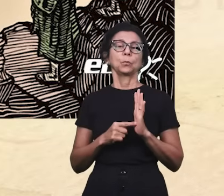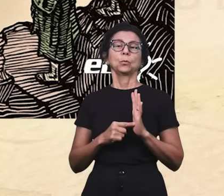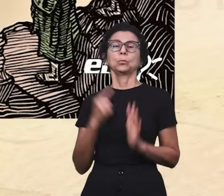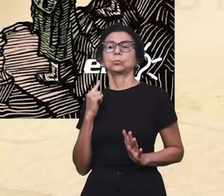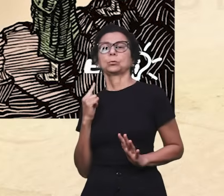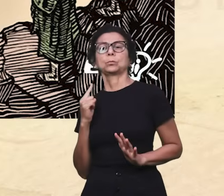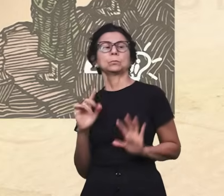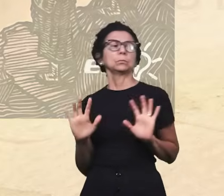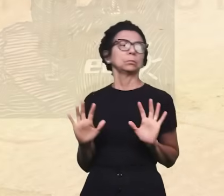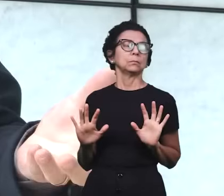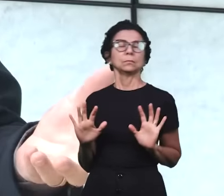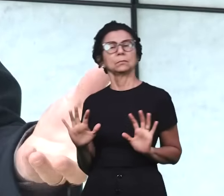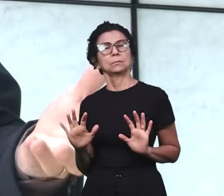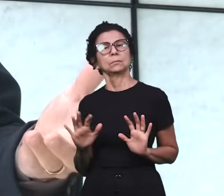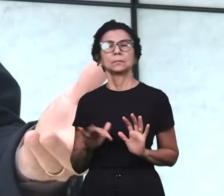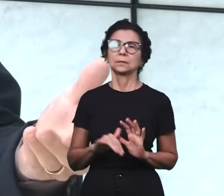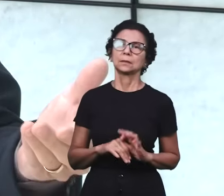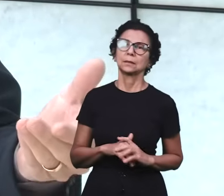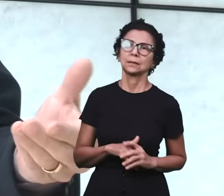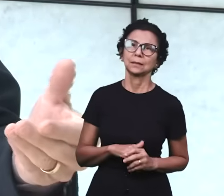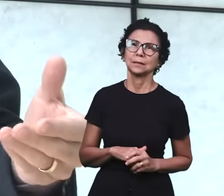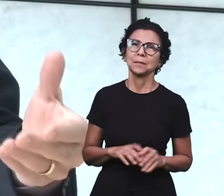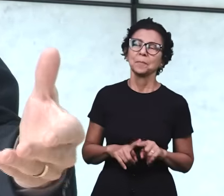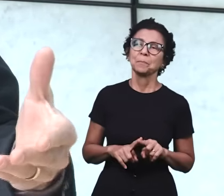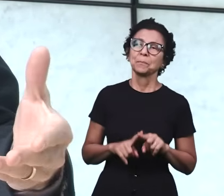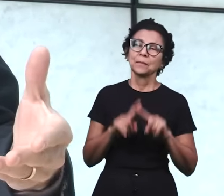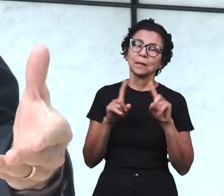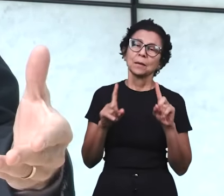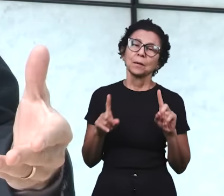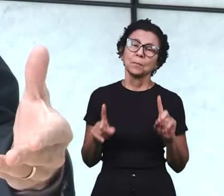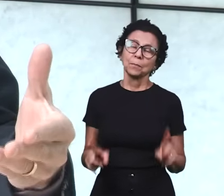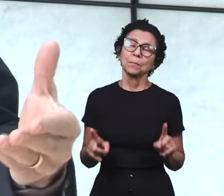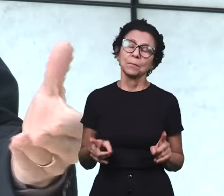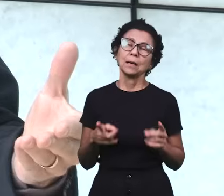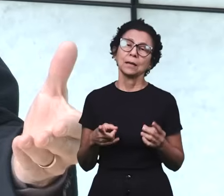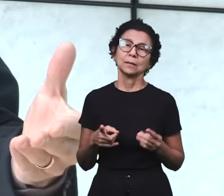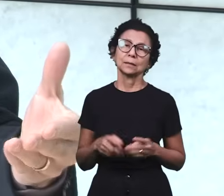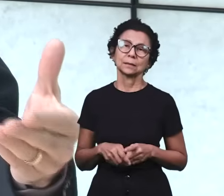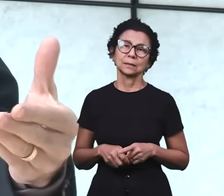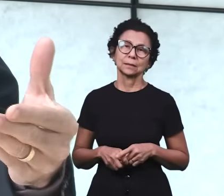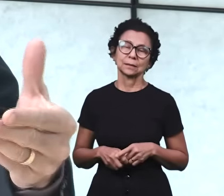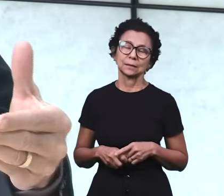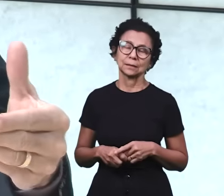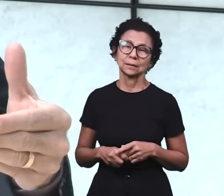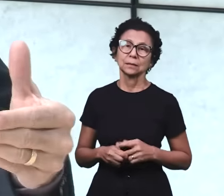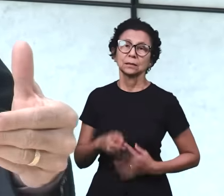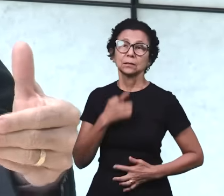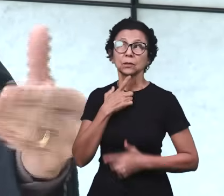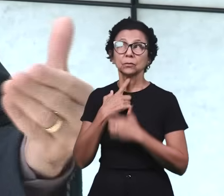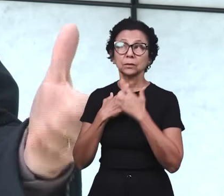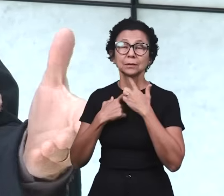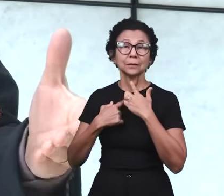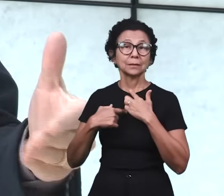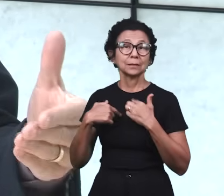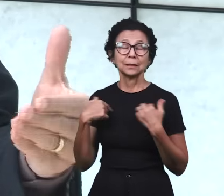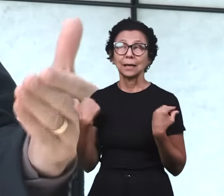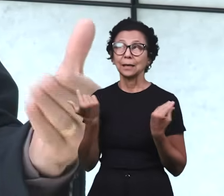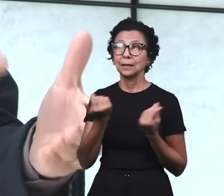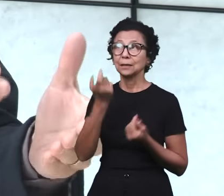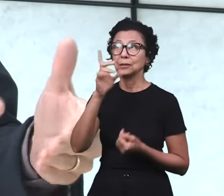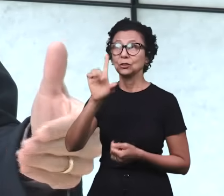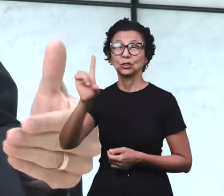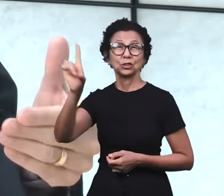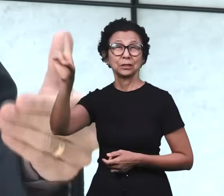retaguarda. Mas na lógica, ou nós não podemos nem falar na lógica de Deus, mas na essência